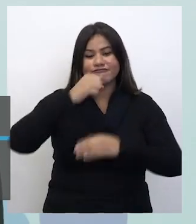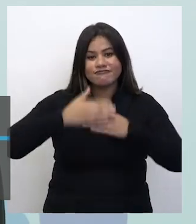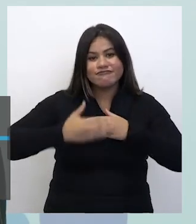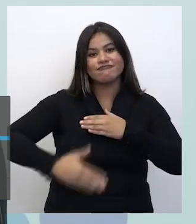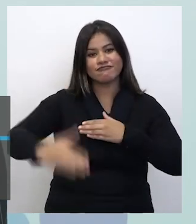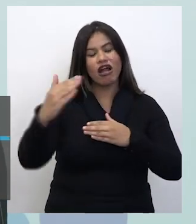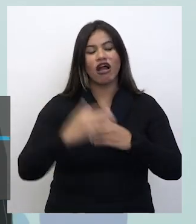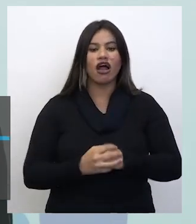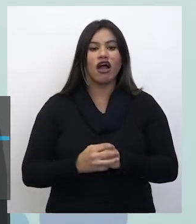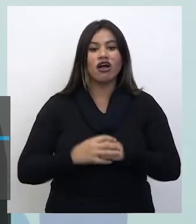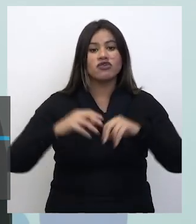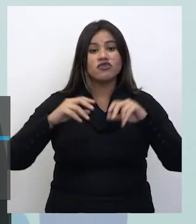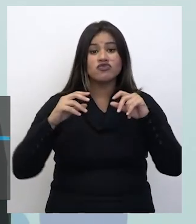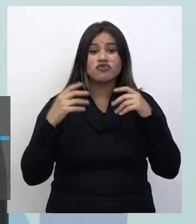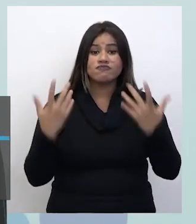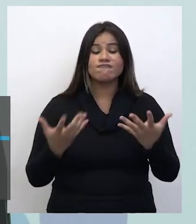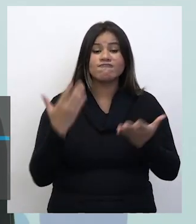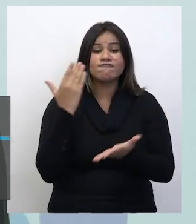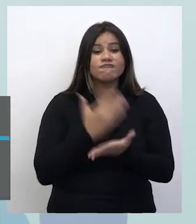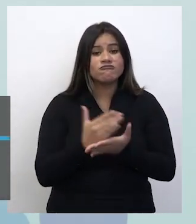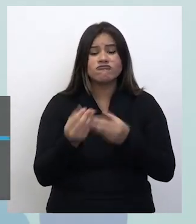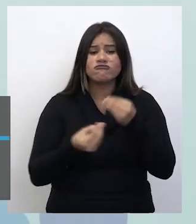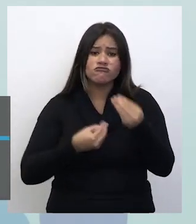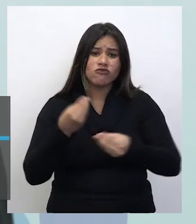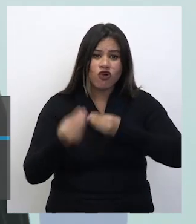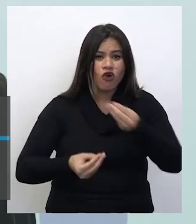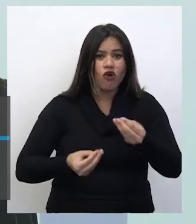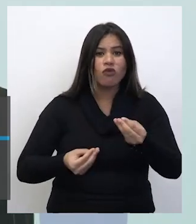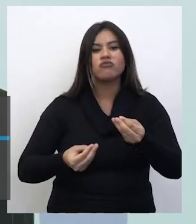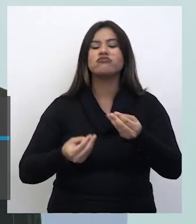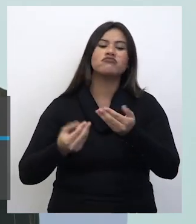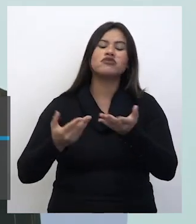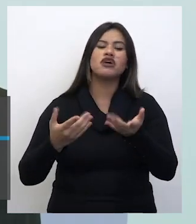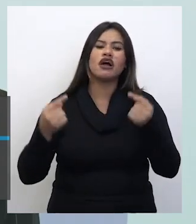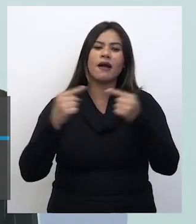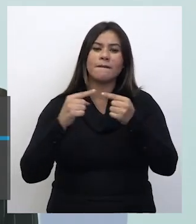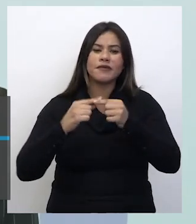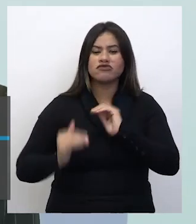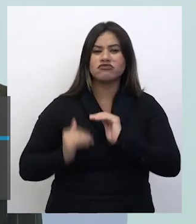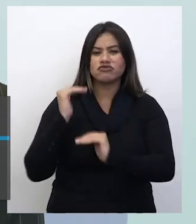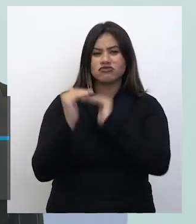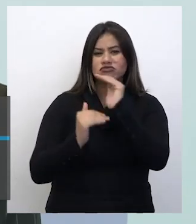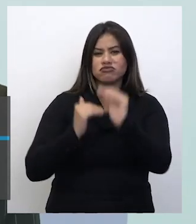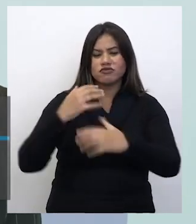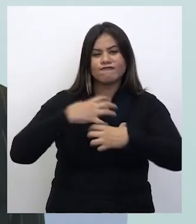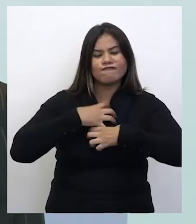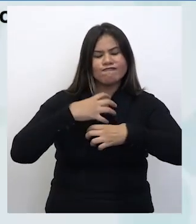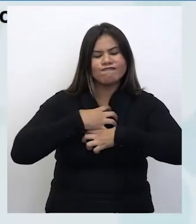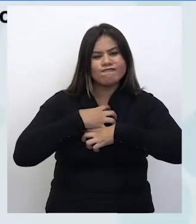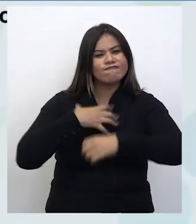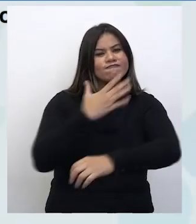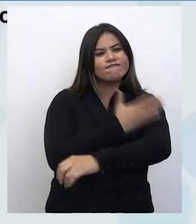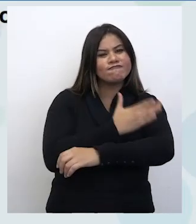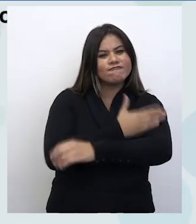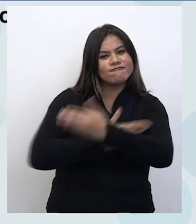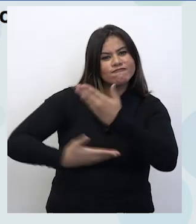a gente falar um pouco hoje, nós vamos então falar sobre essa nossa jornada do desenvolvimento socioemocional, que é a nossa